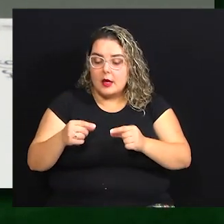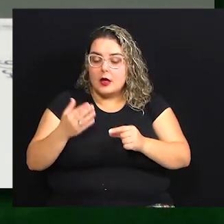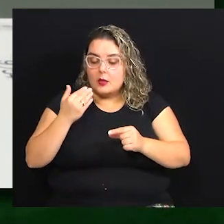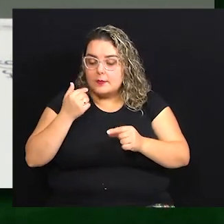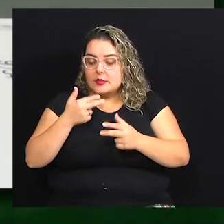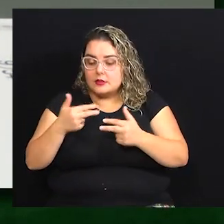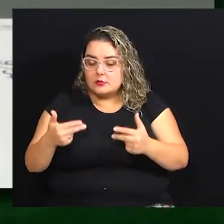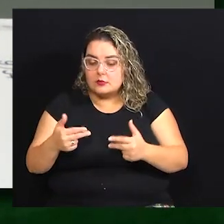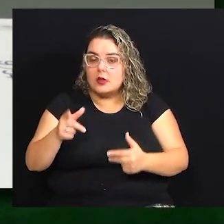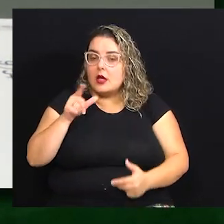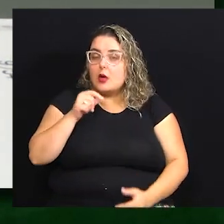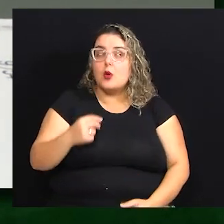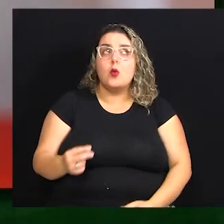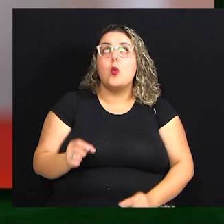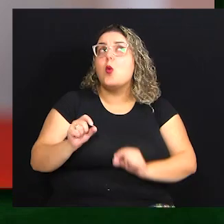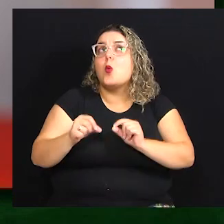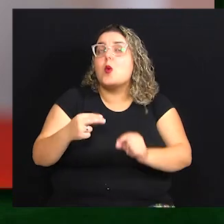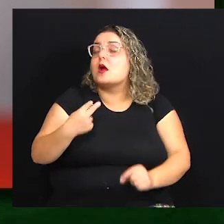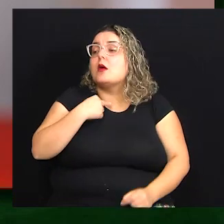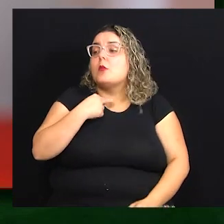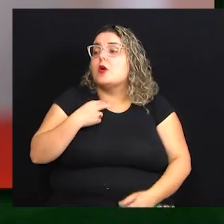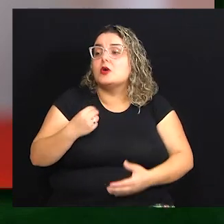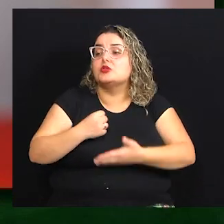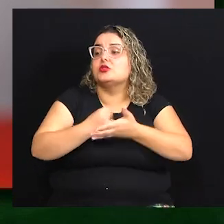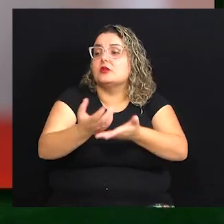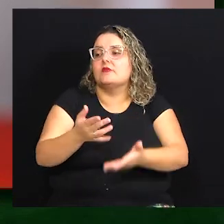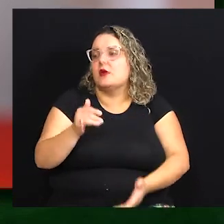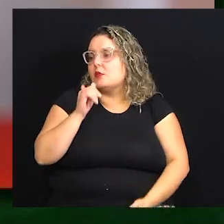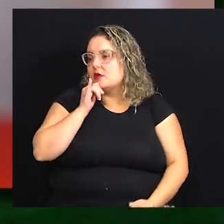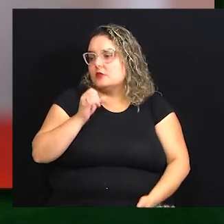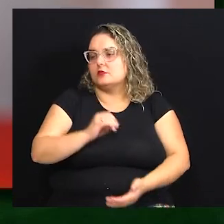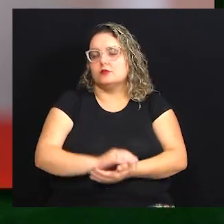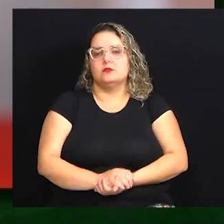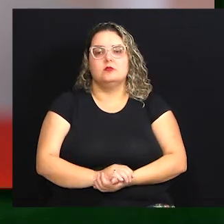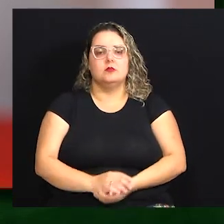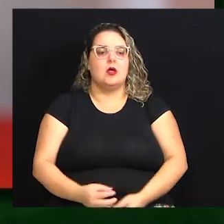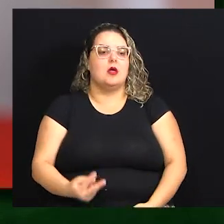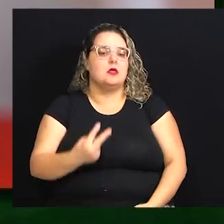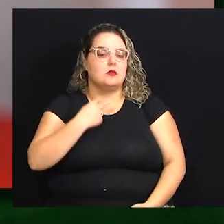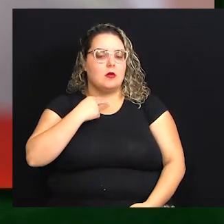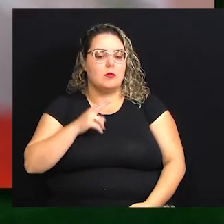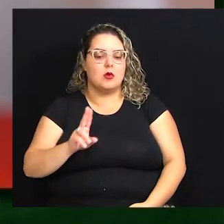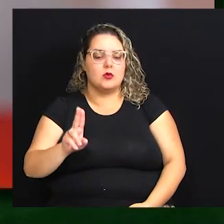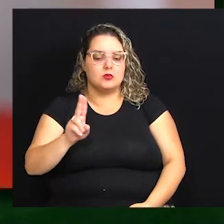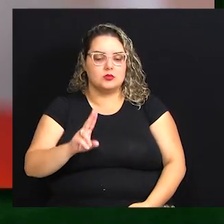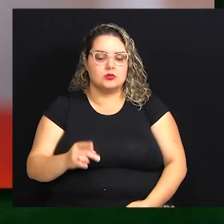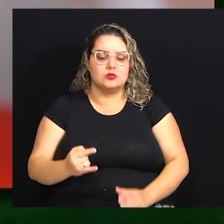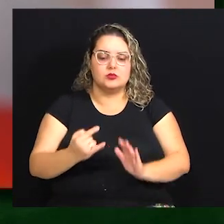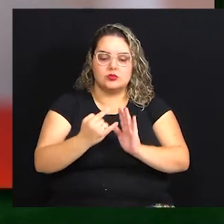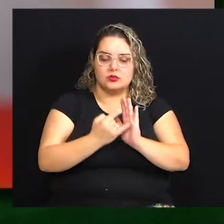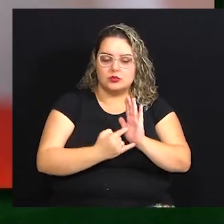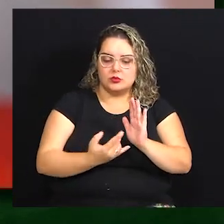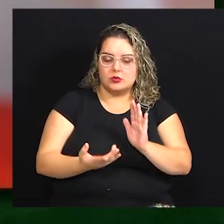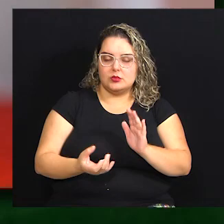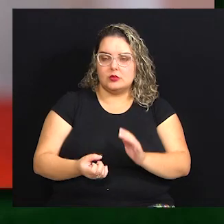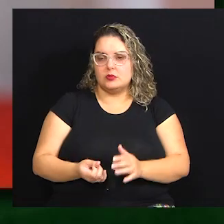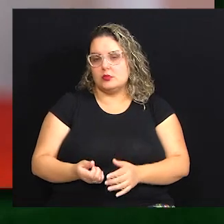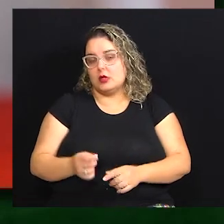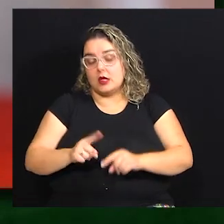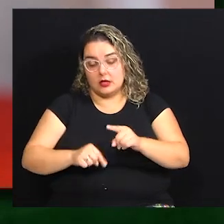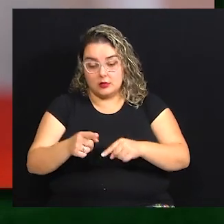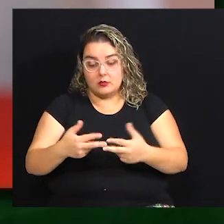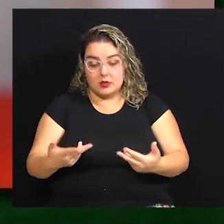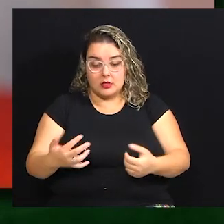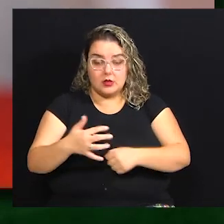isso que pode levar. O que não pode, por exemplo? Olha, não pode usar durante a prova documentos eletrônicos,